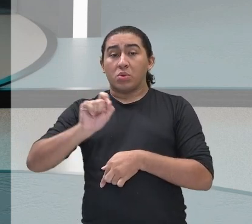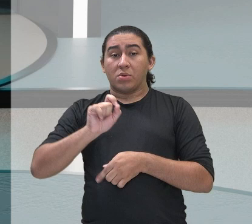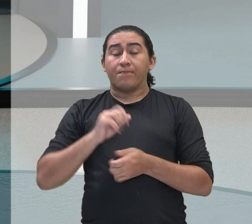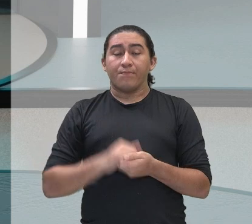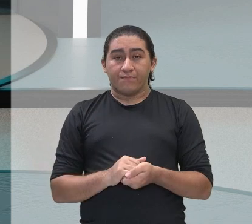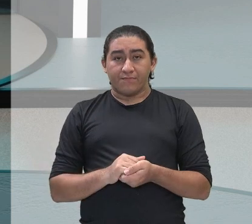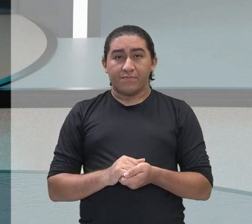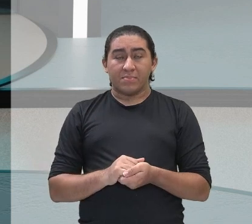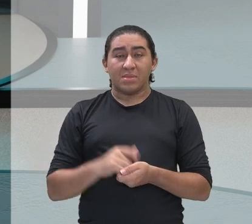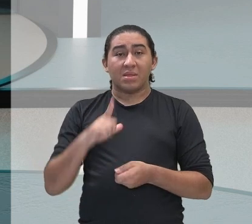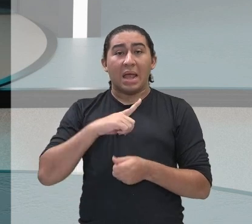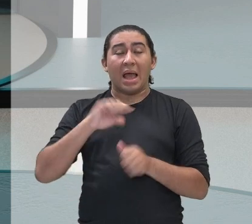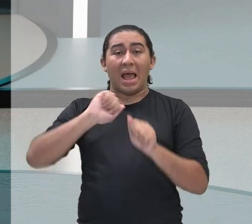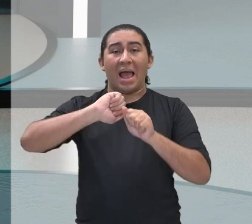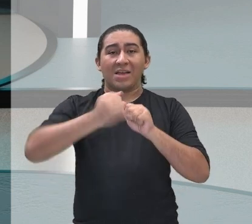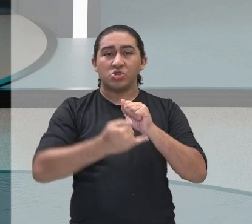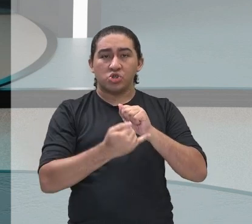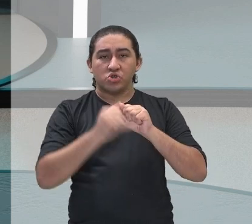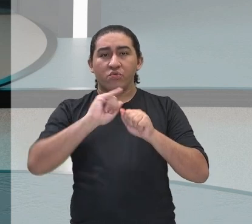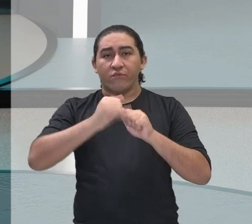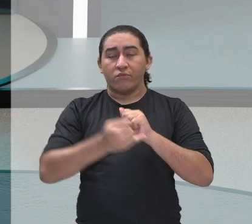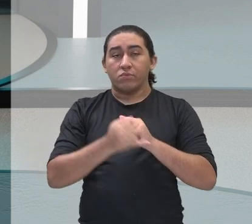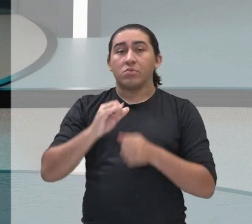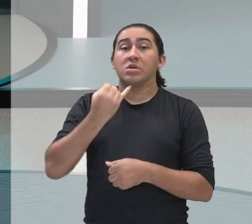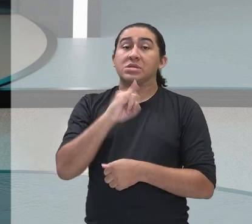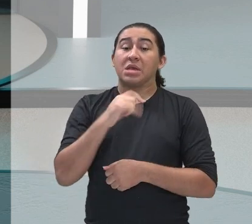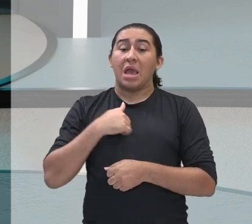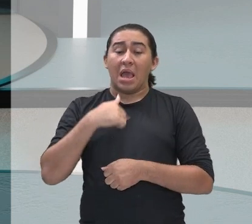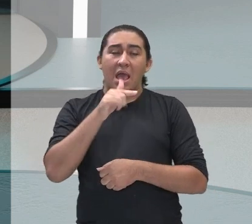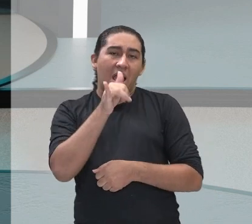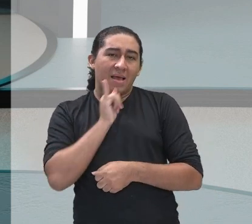Quando eu vou descrever alguém, ou descrever um